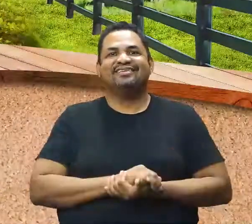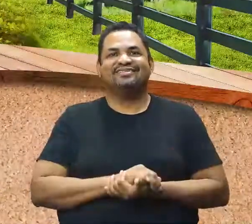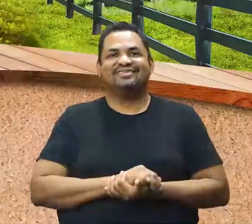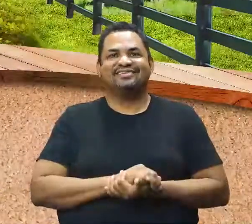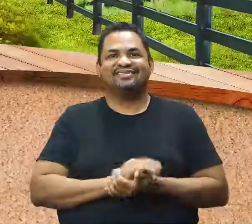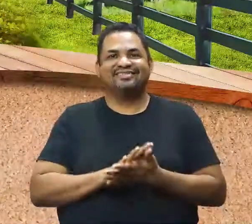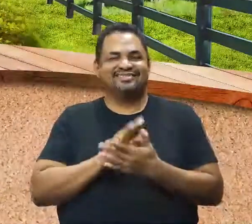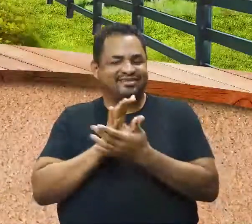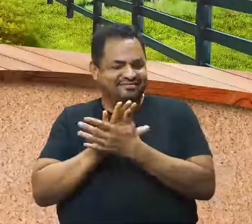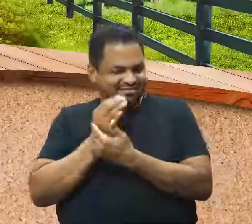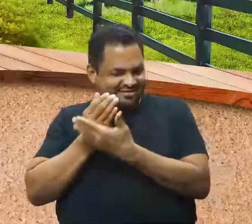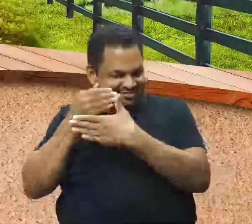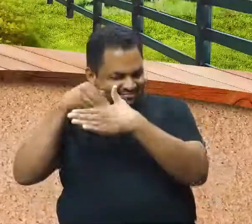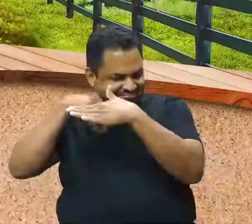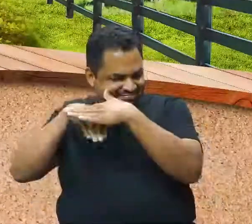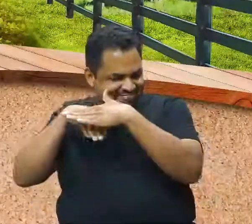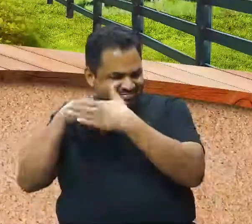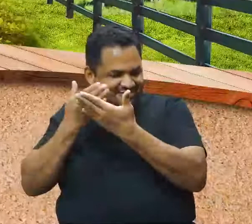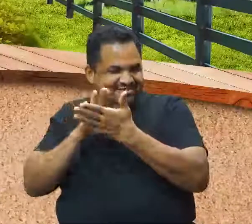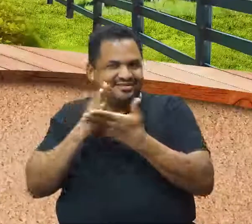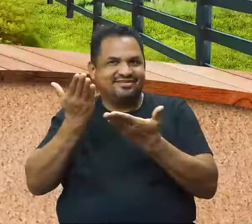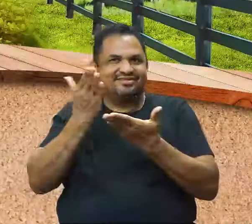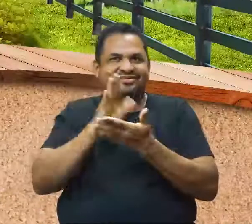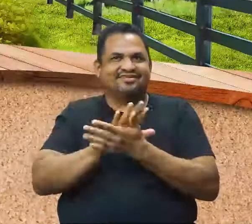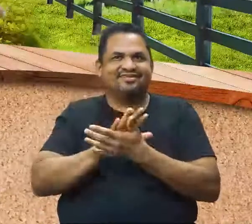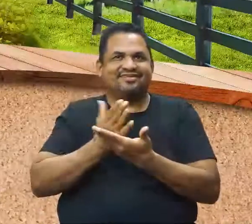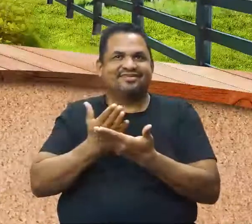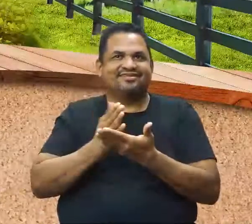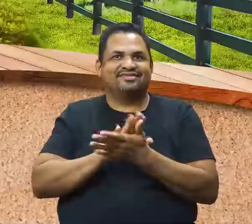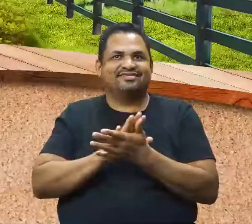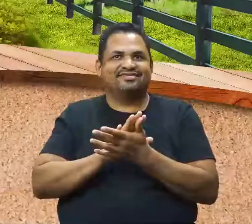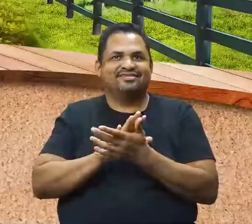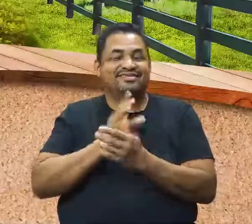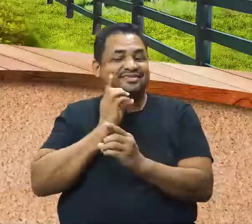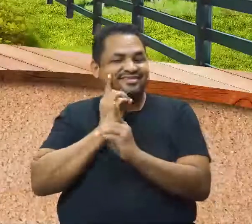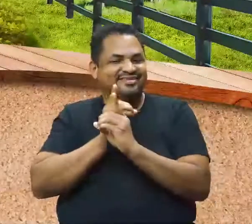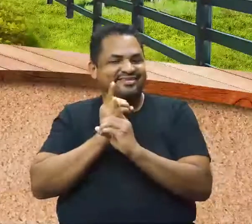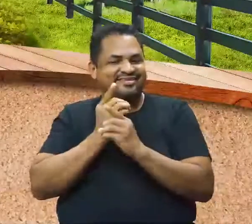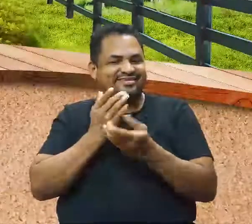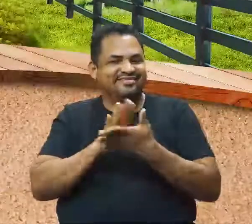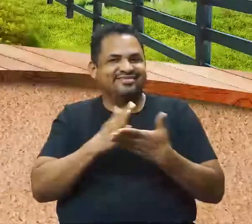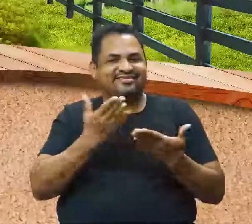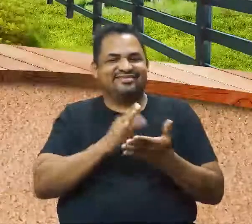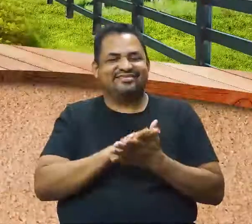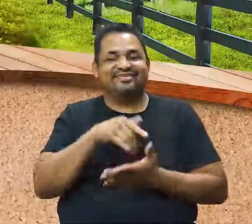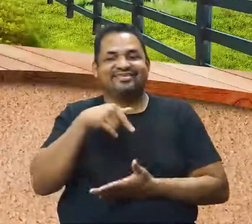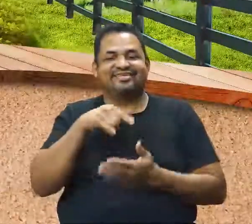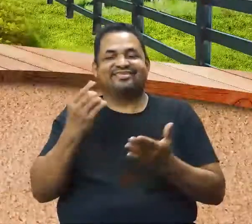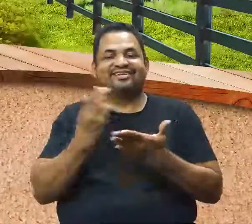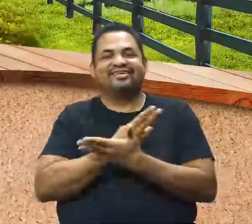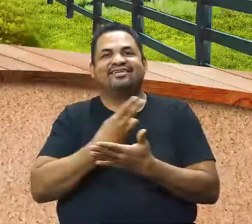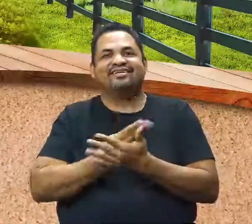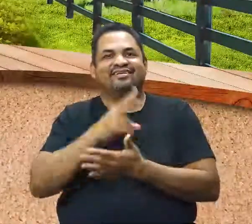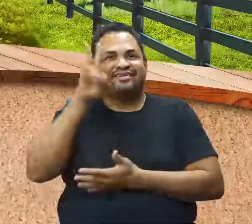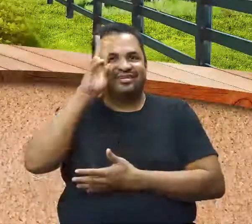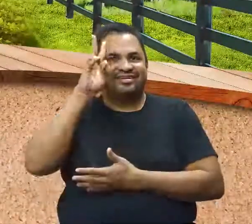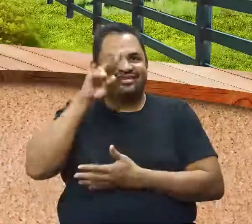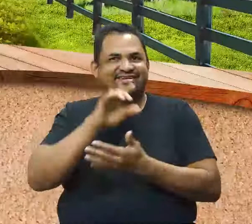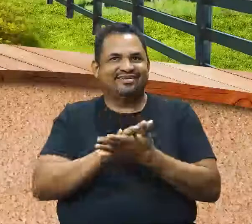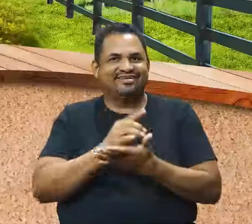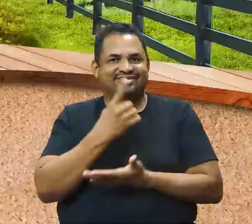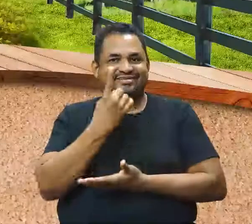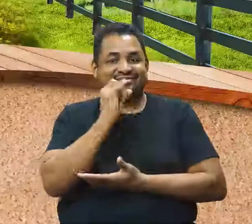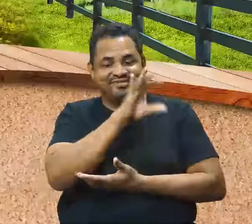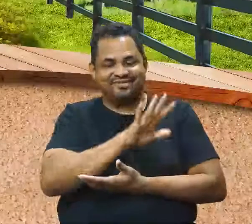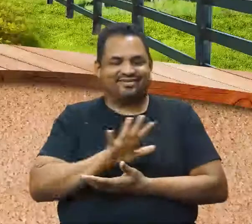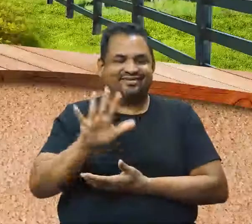Estava ali escondidinho. Eu ia falar para vocês, achem os 7 erros, mas não deu porque eu lembrei que era